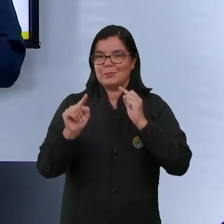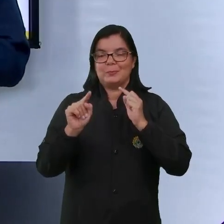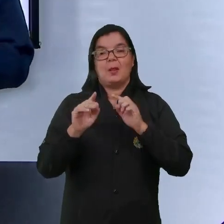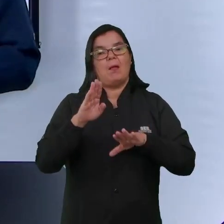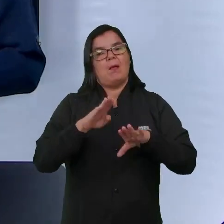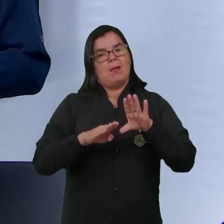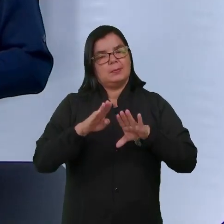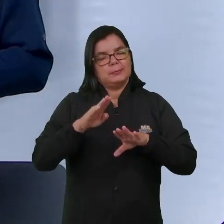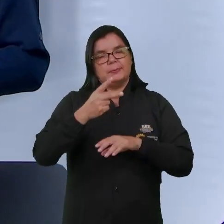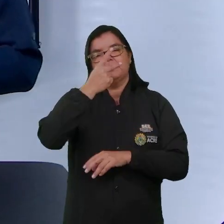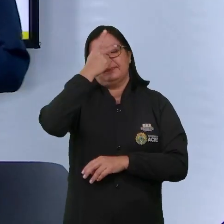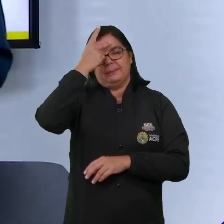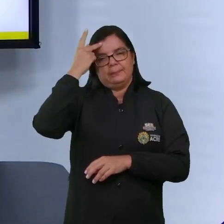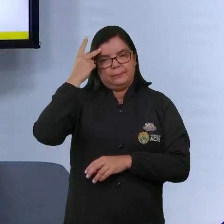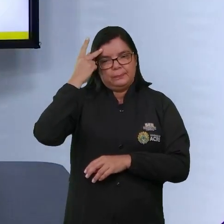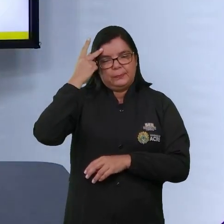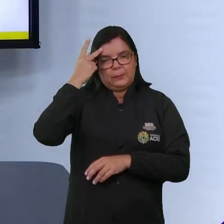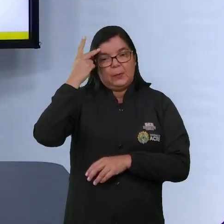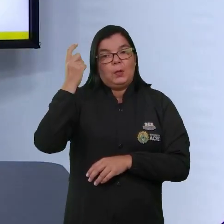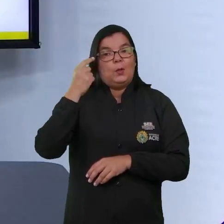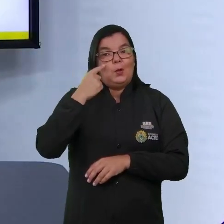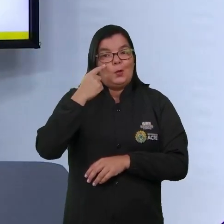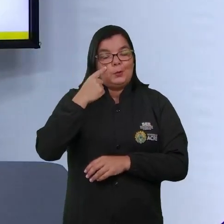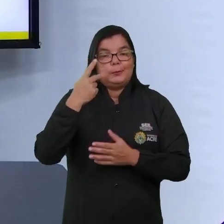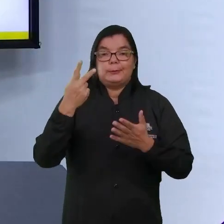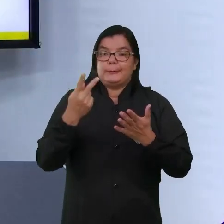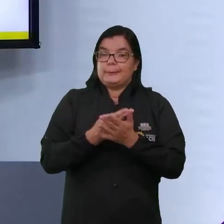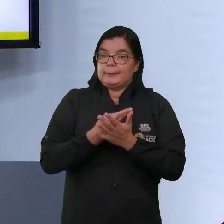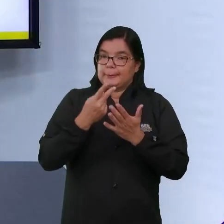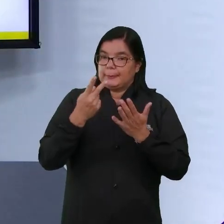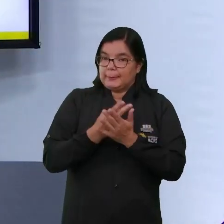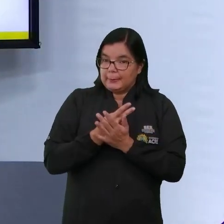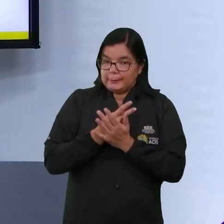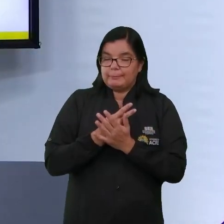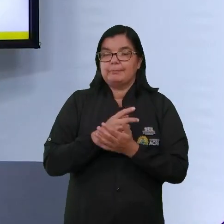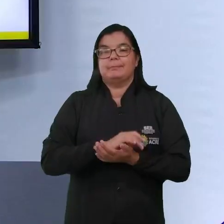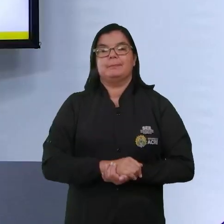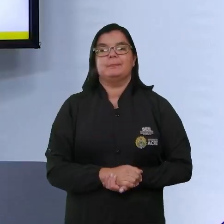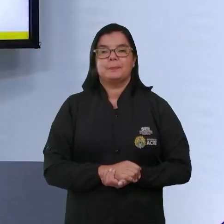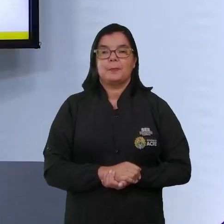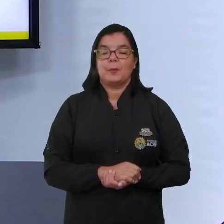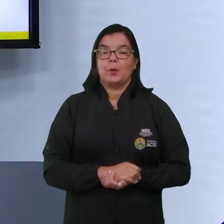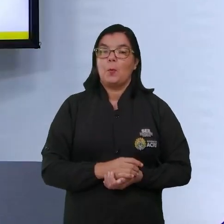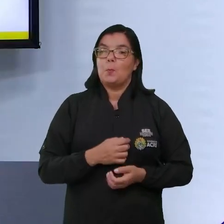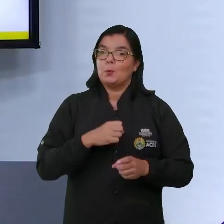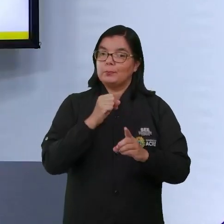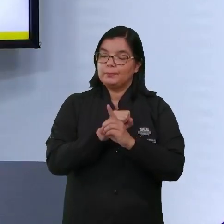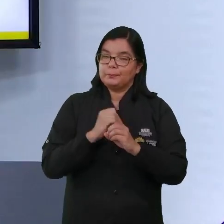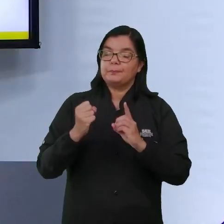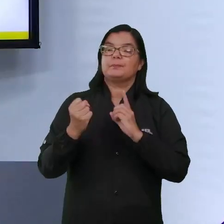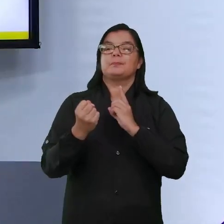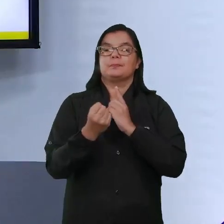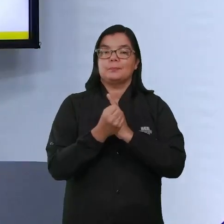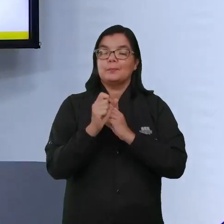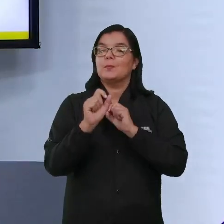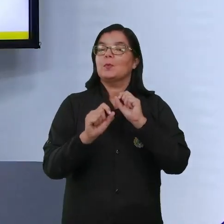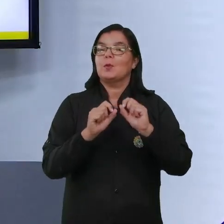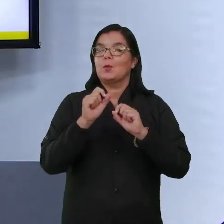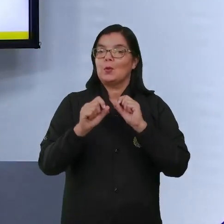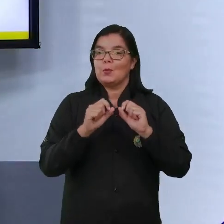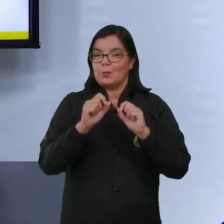às vezes, as pessoas elas vão cometendo essas disparidades por uma sociedade baseada